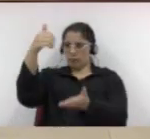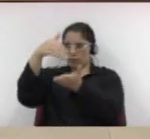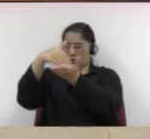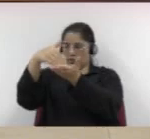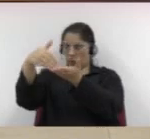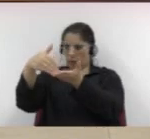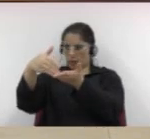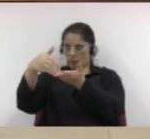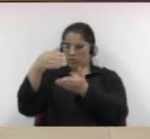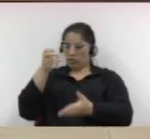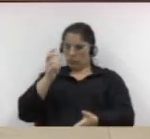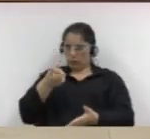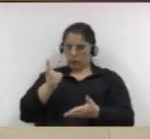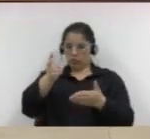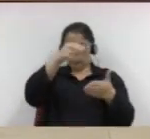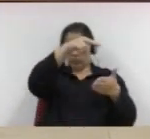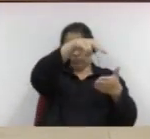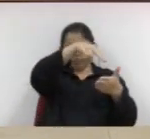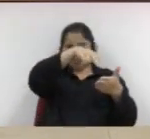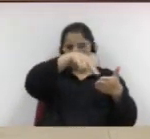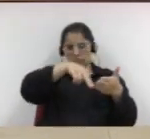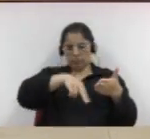para proceder com a leitura.